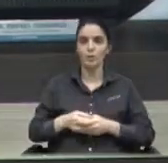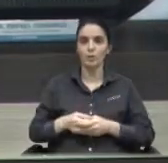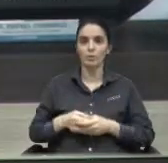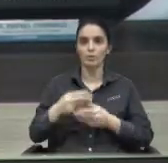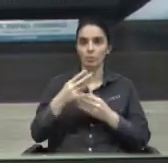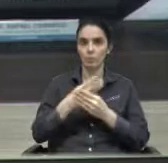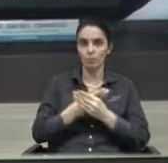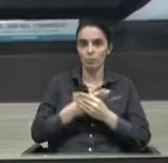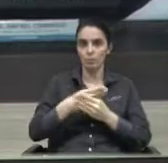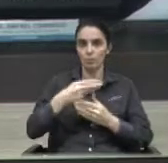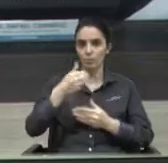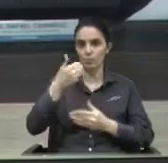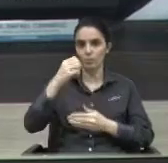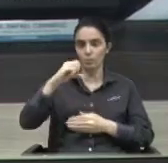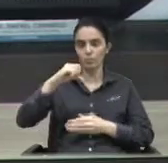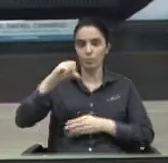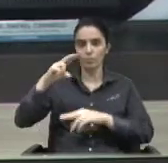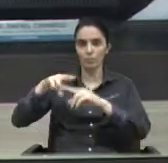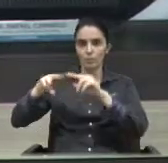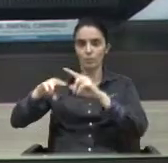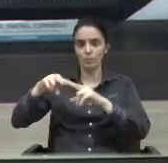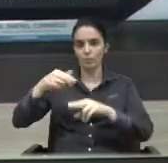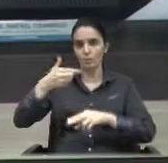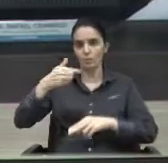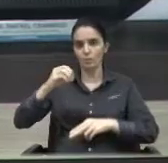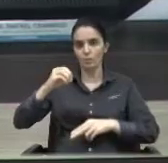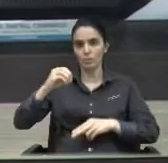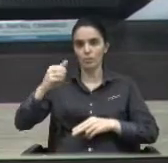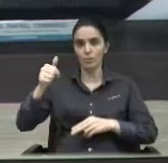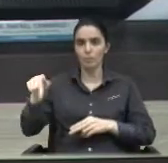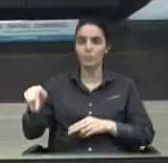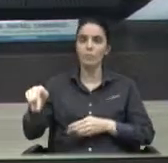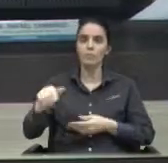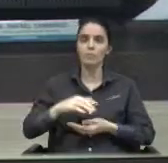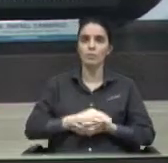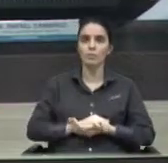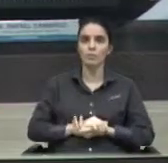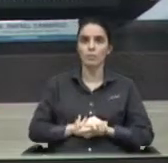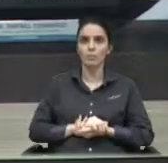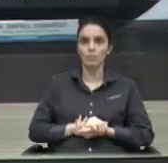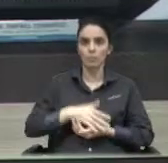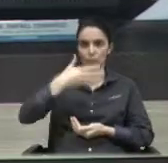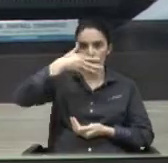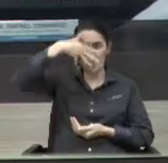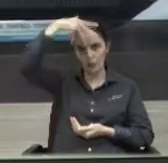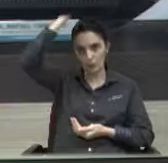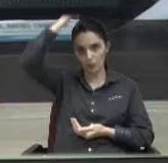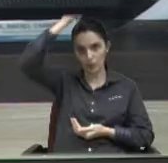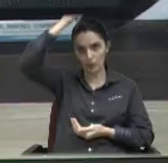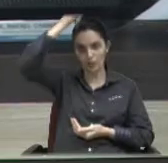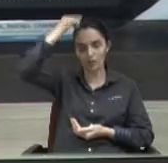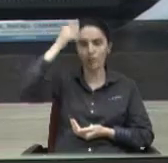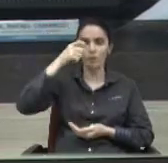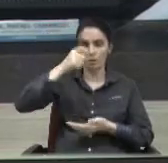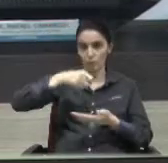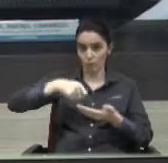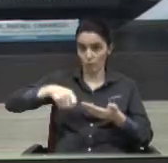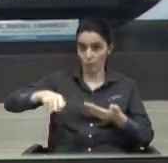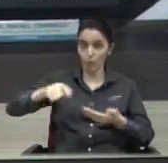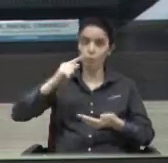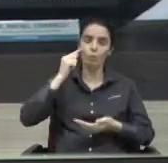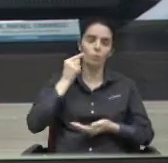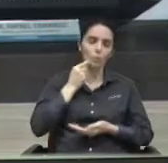vereador Vitório Bortolã, aos 19 de junho de 2017. Antônio Franco de Moraes,